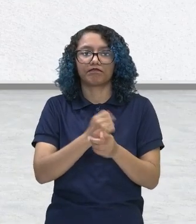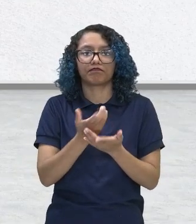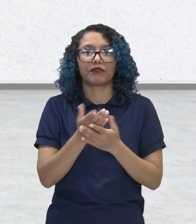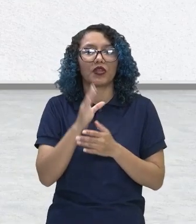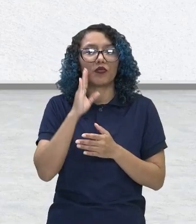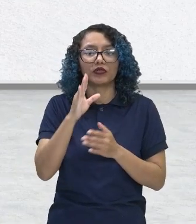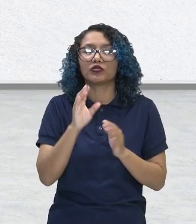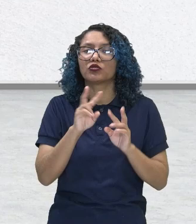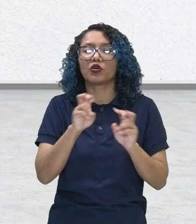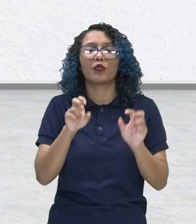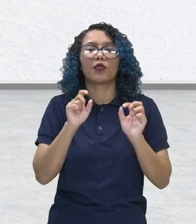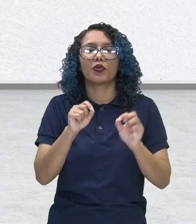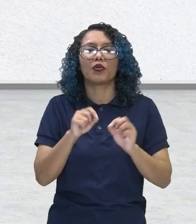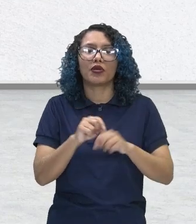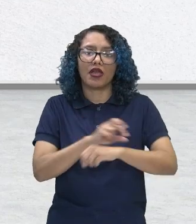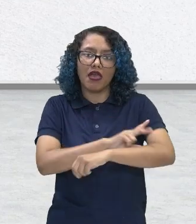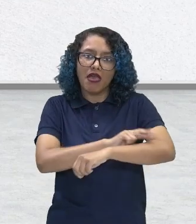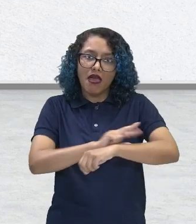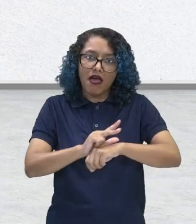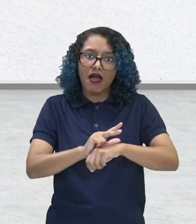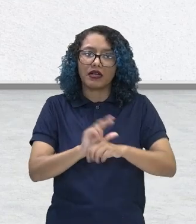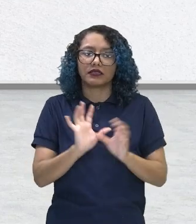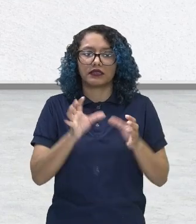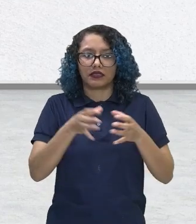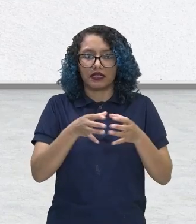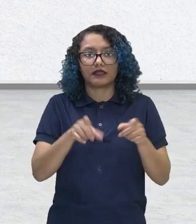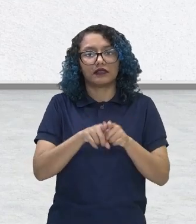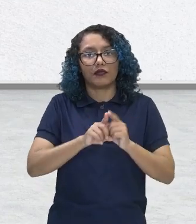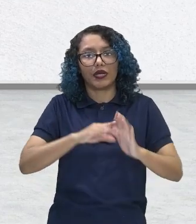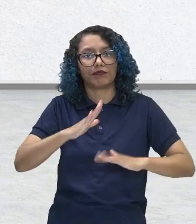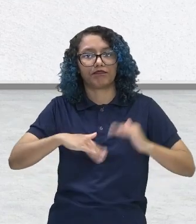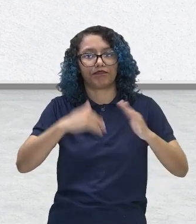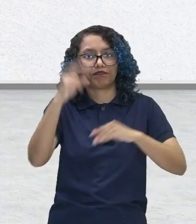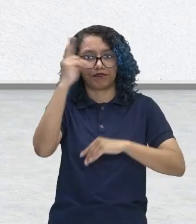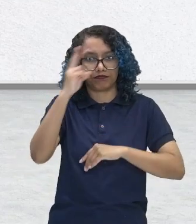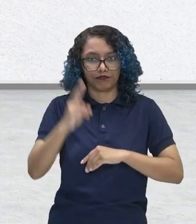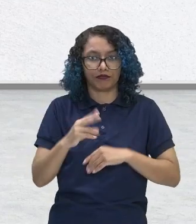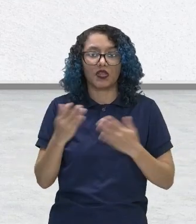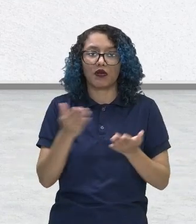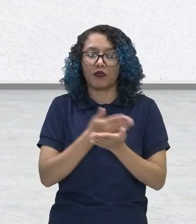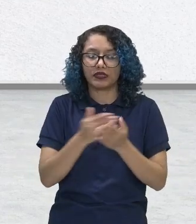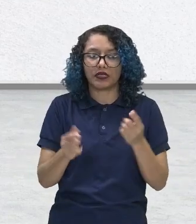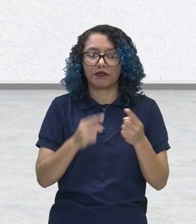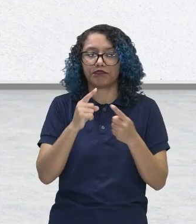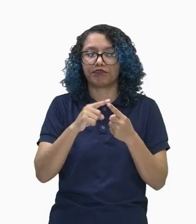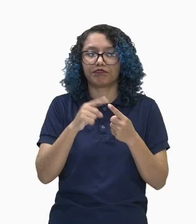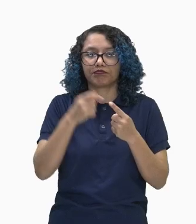sobre raça, classe e desenvolvimento histórico. Falando, então, do Gilberto Freire, agora sim, Gilberto